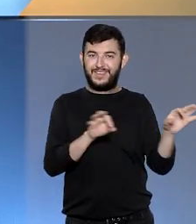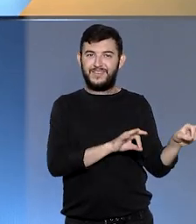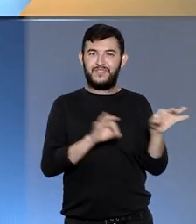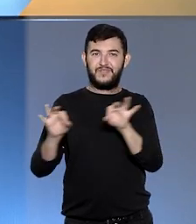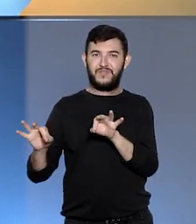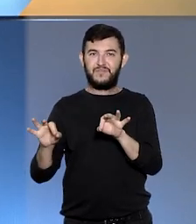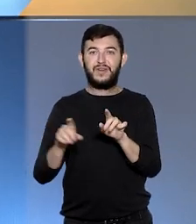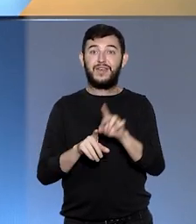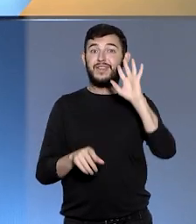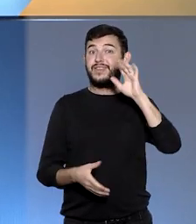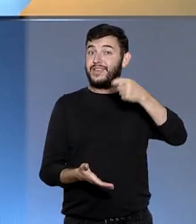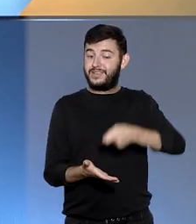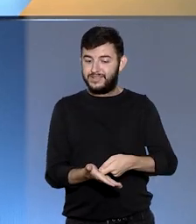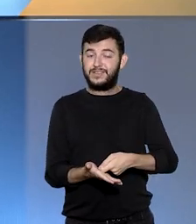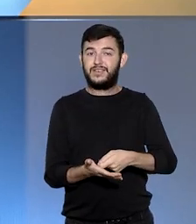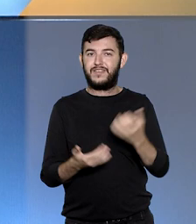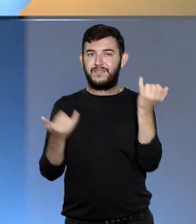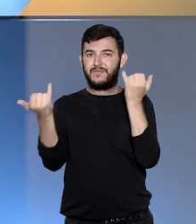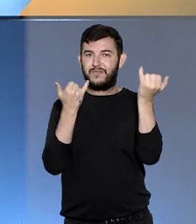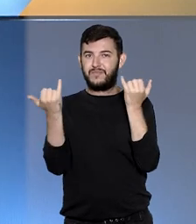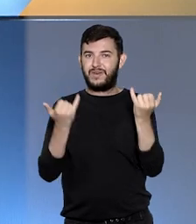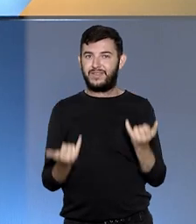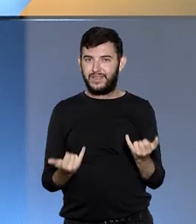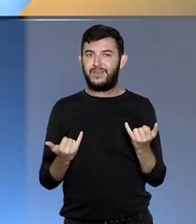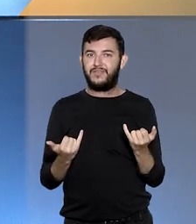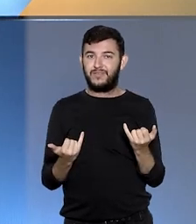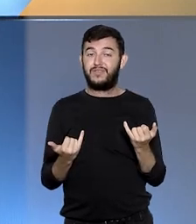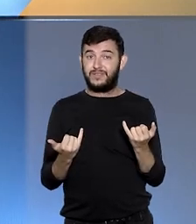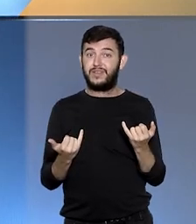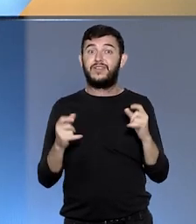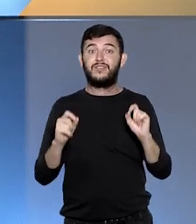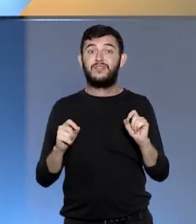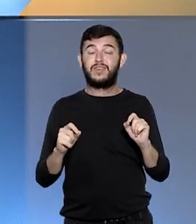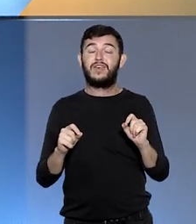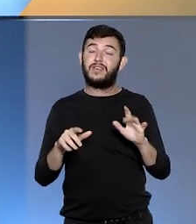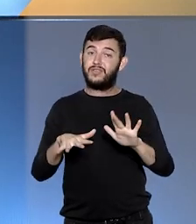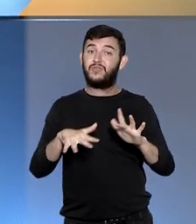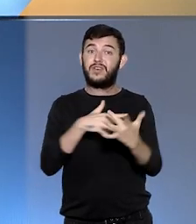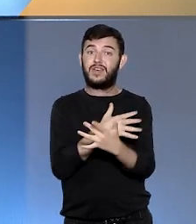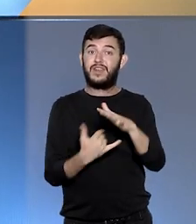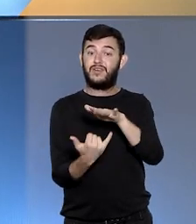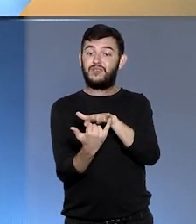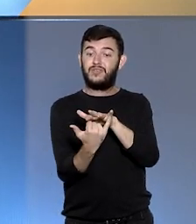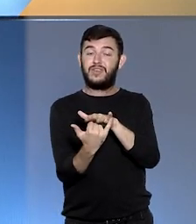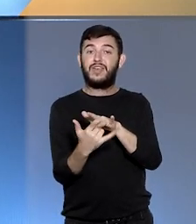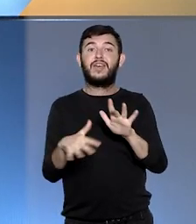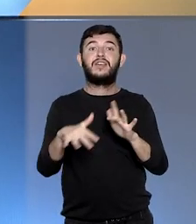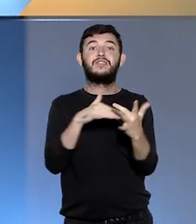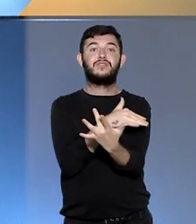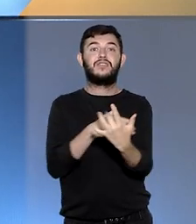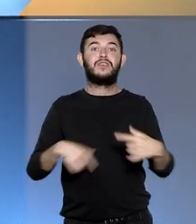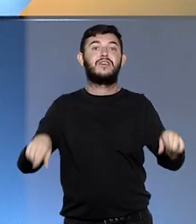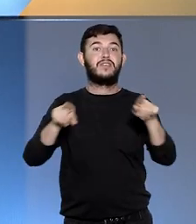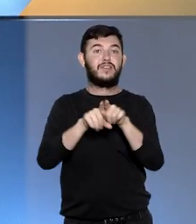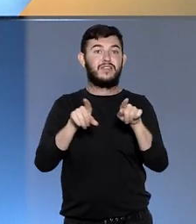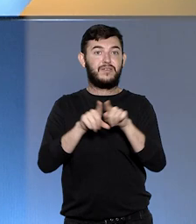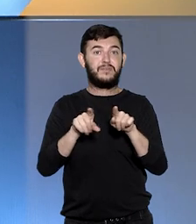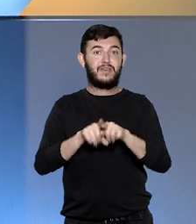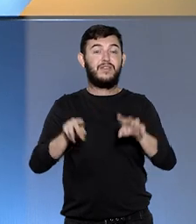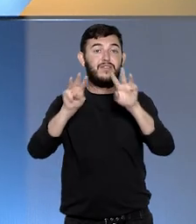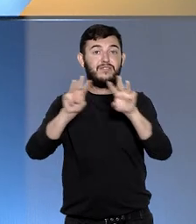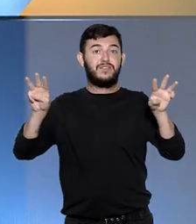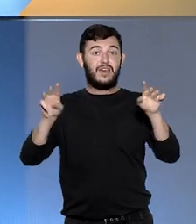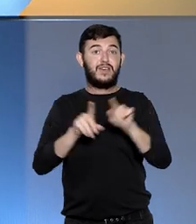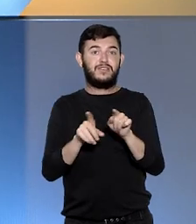mas você pode acompanhar outras decisões e informações do tribunal no nosso canal do YouTube, nas redes sociais